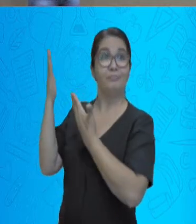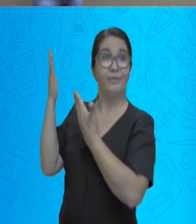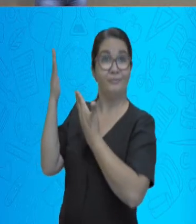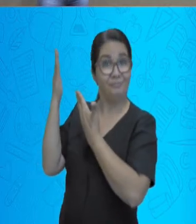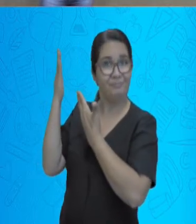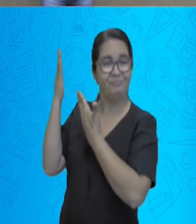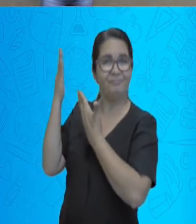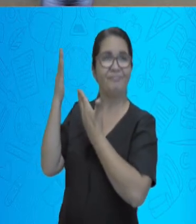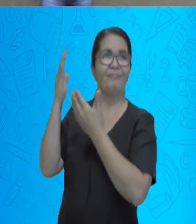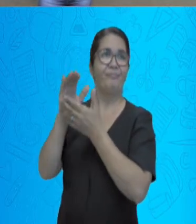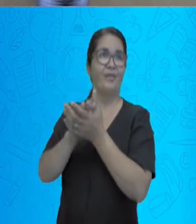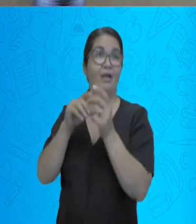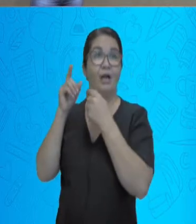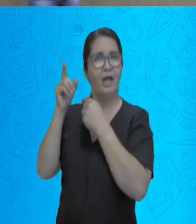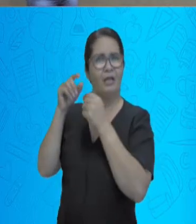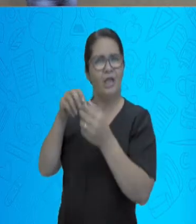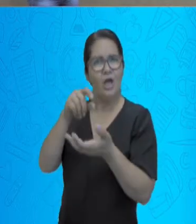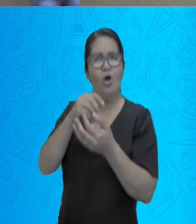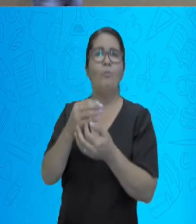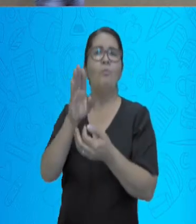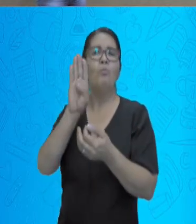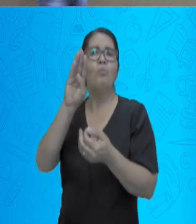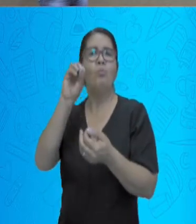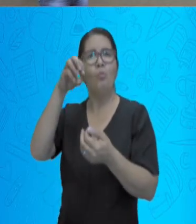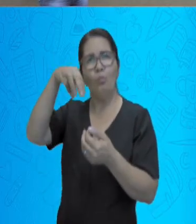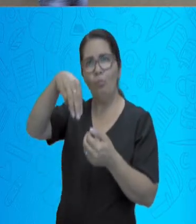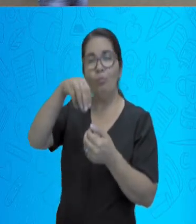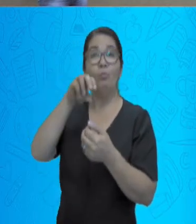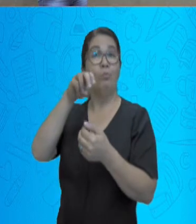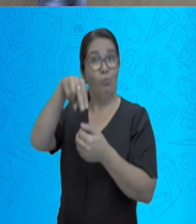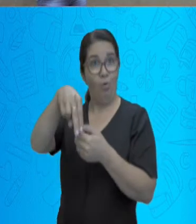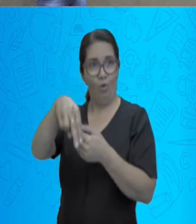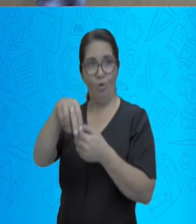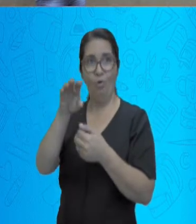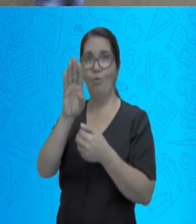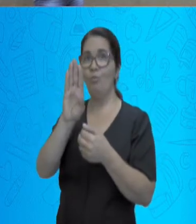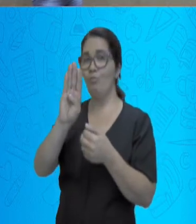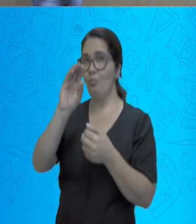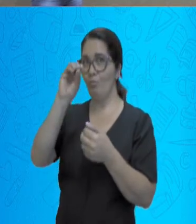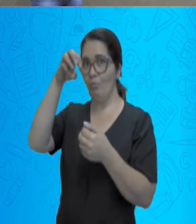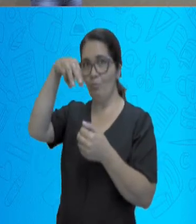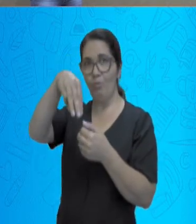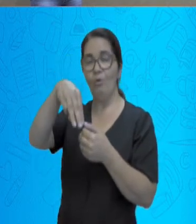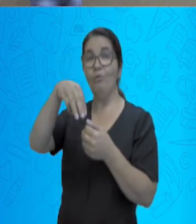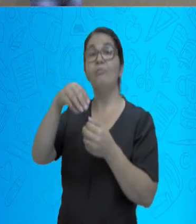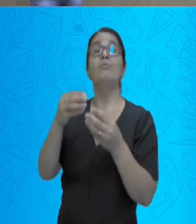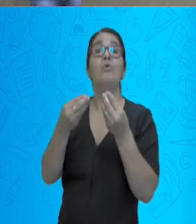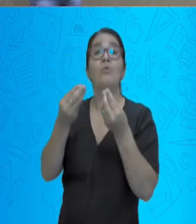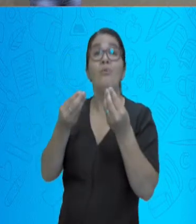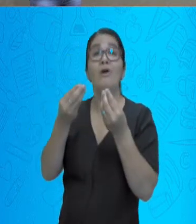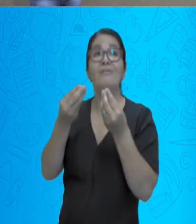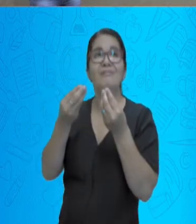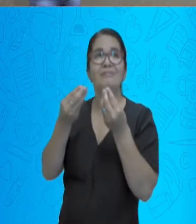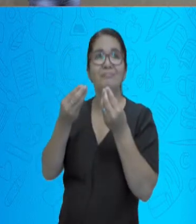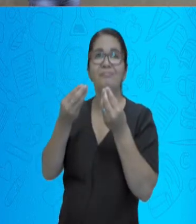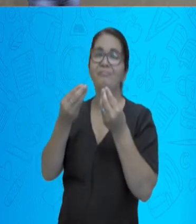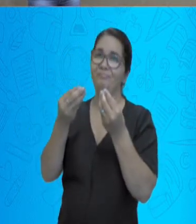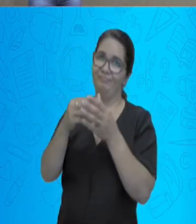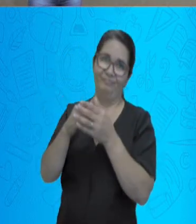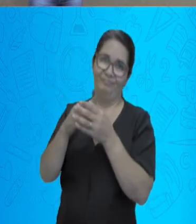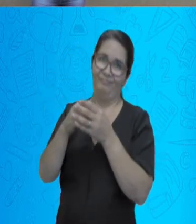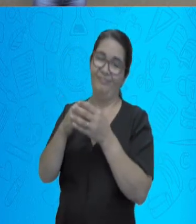se ela está escrita da forma correta? A gente tem um B aqui, ó. Quem está antes dele? O N.